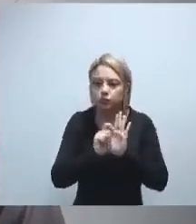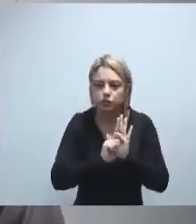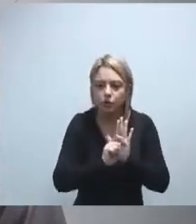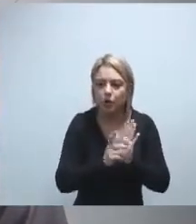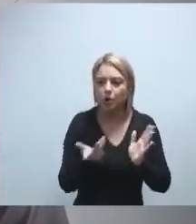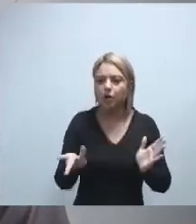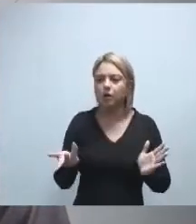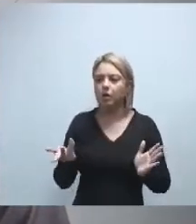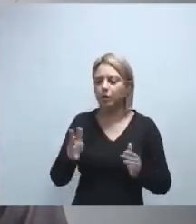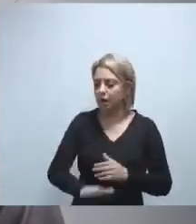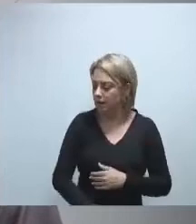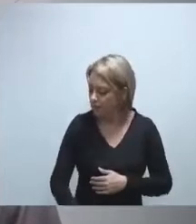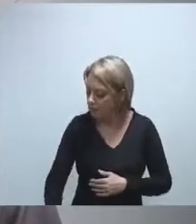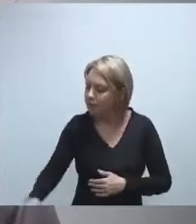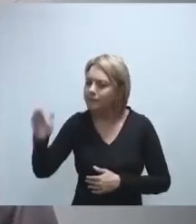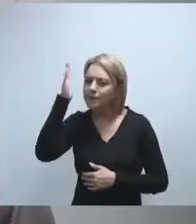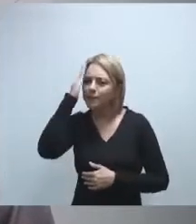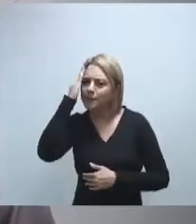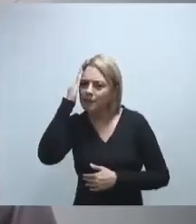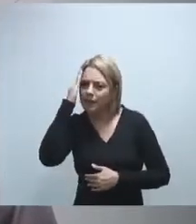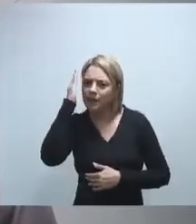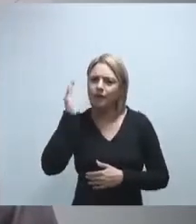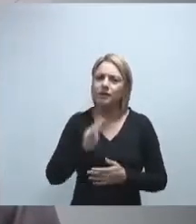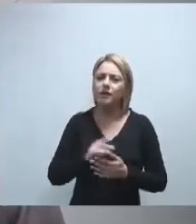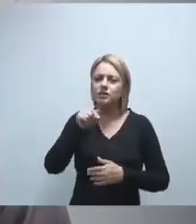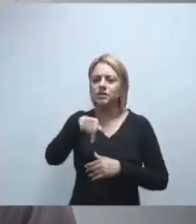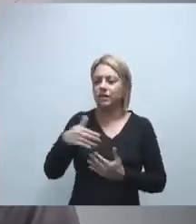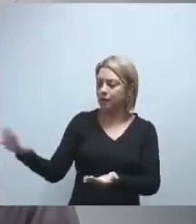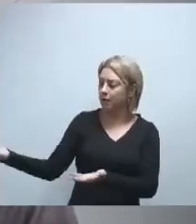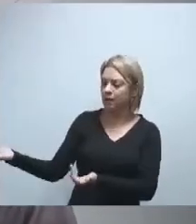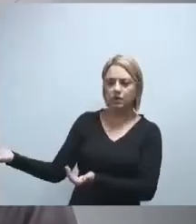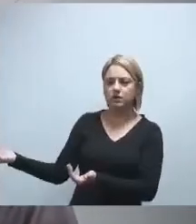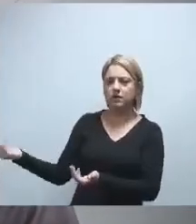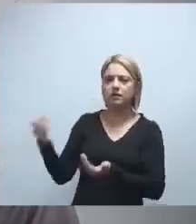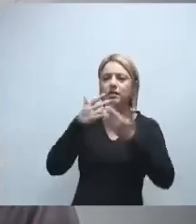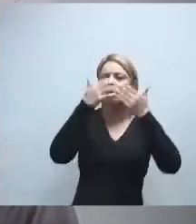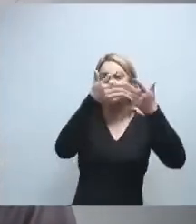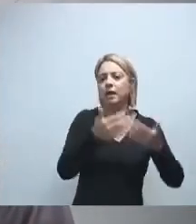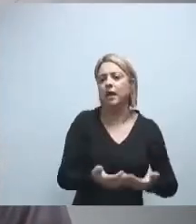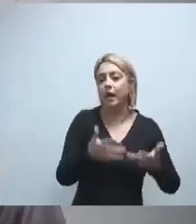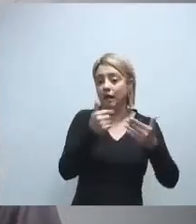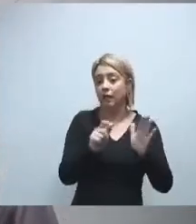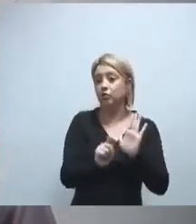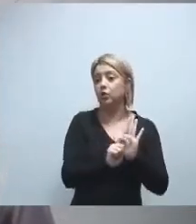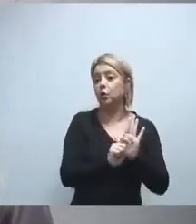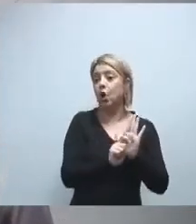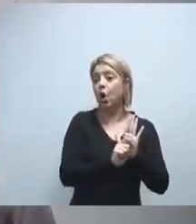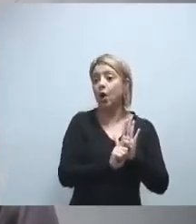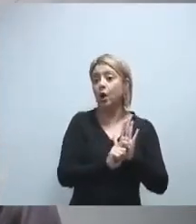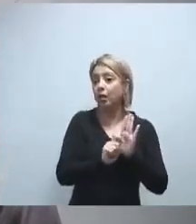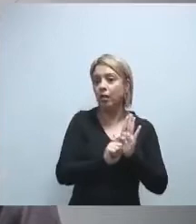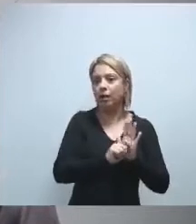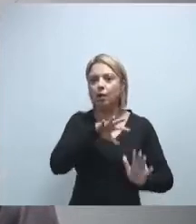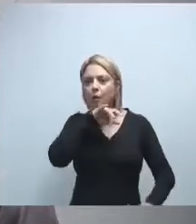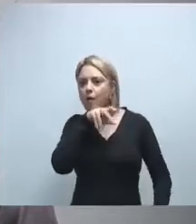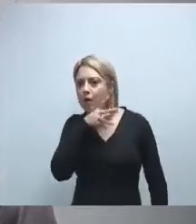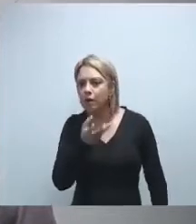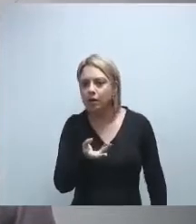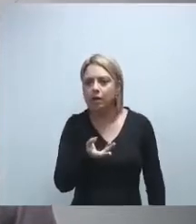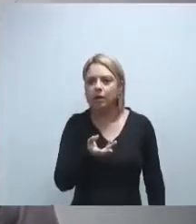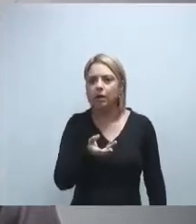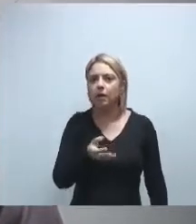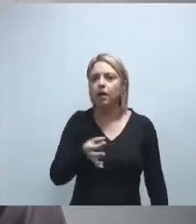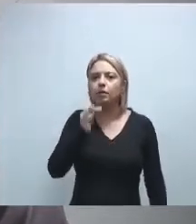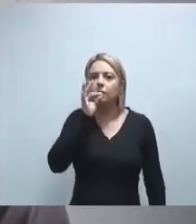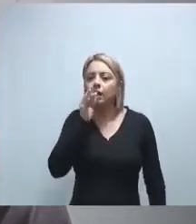para as crianças saberem não há-de chegar com um adolescente fala olha é maconha é ruim ele